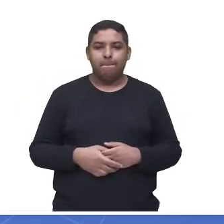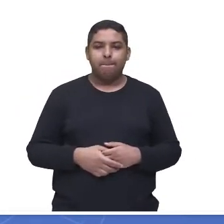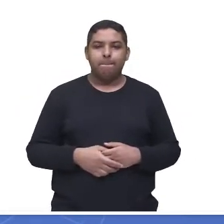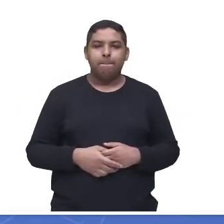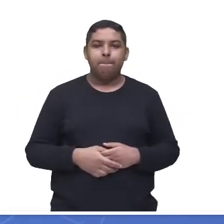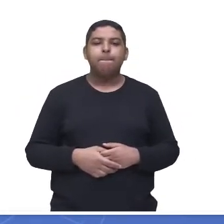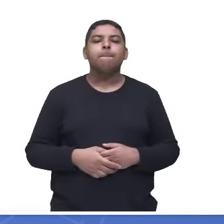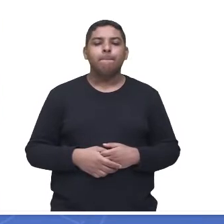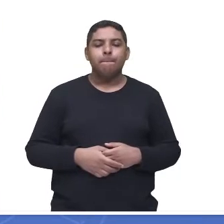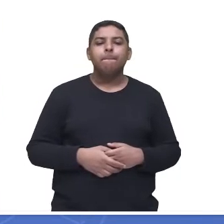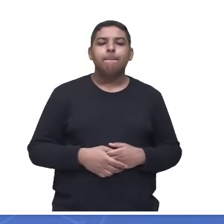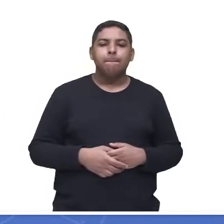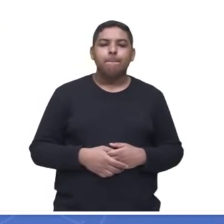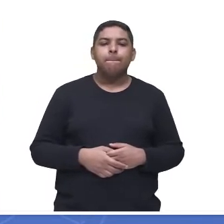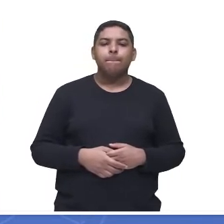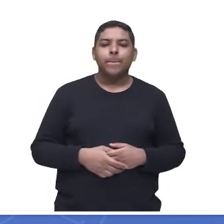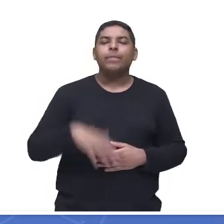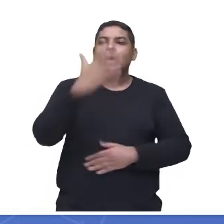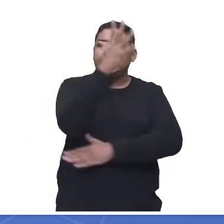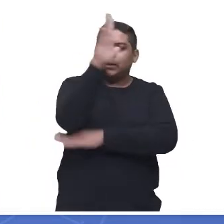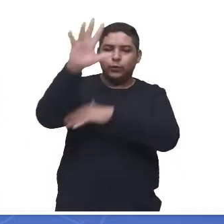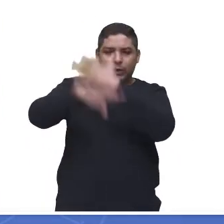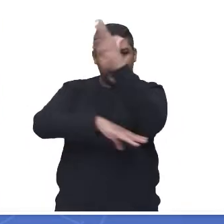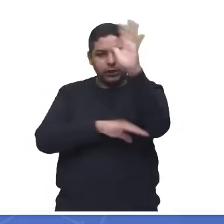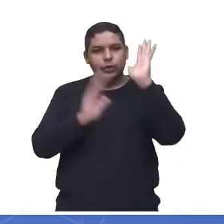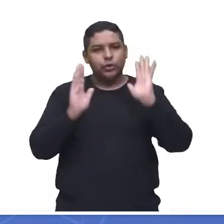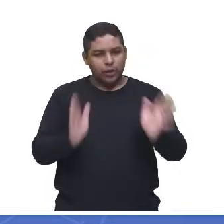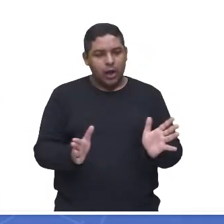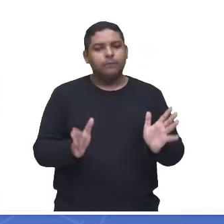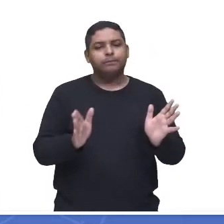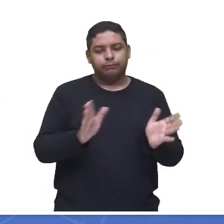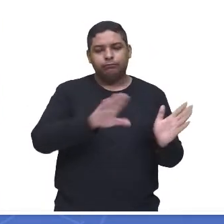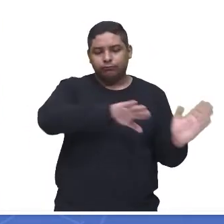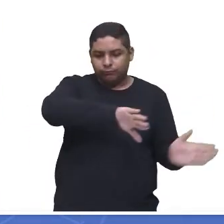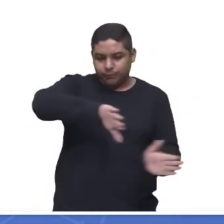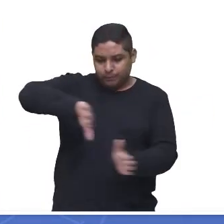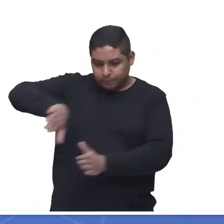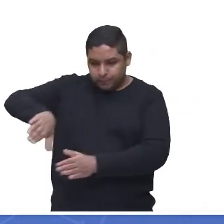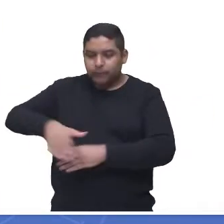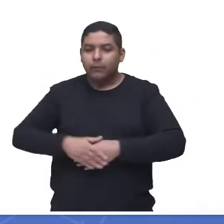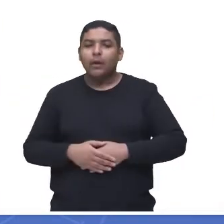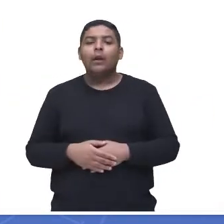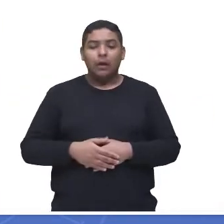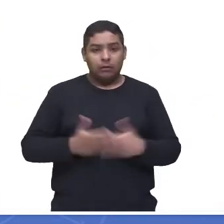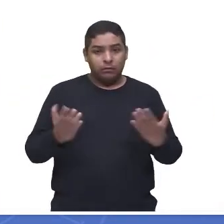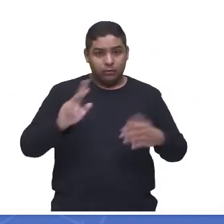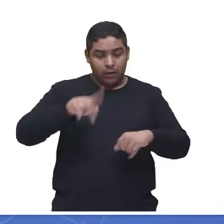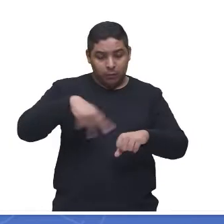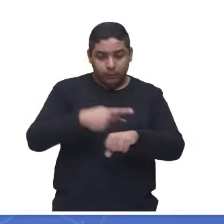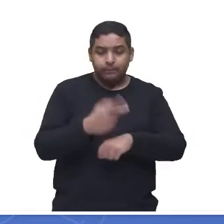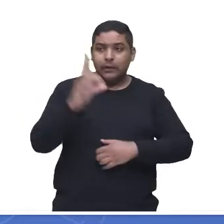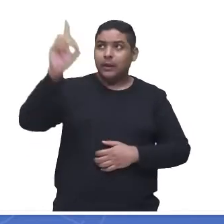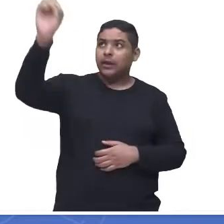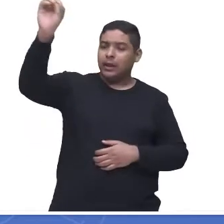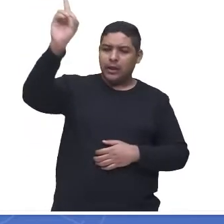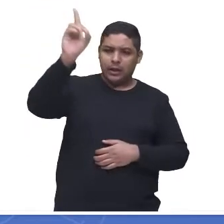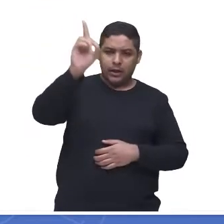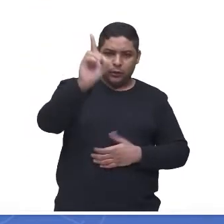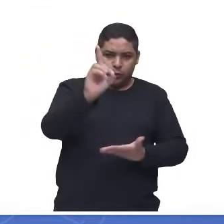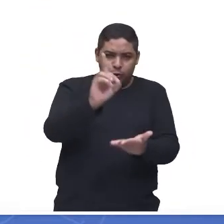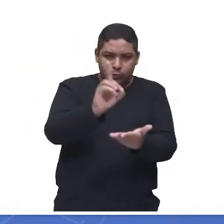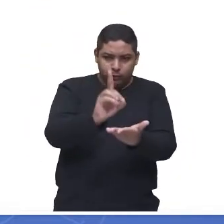a natureza reinou, depois Deus, período medieval. Quando chega a